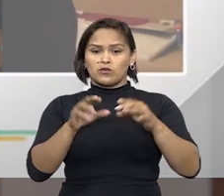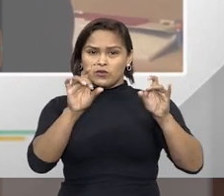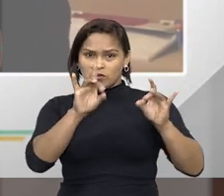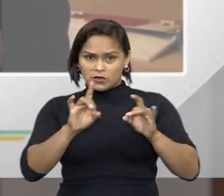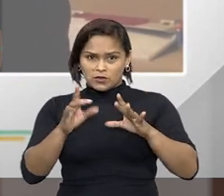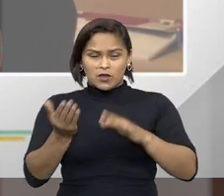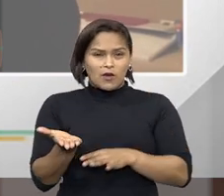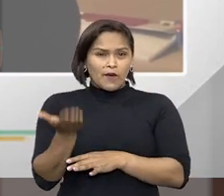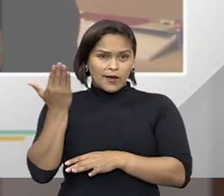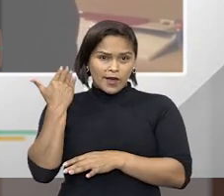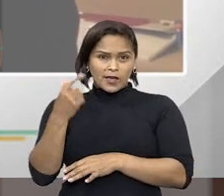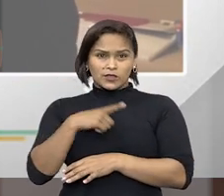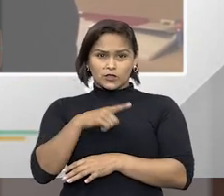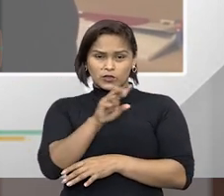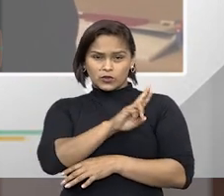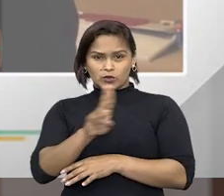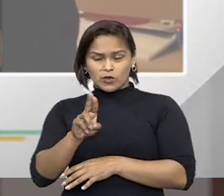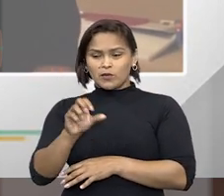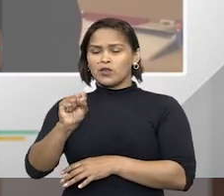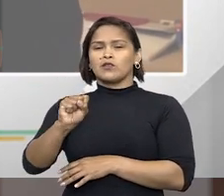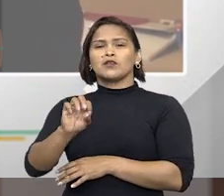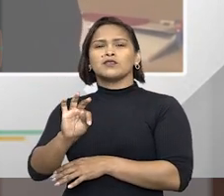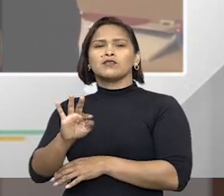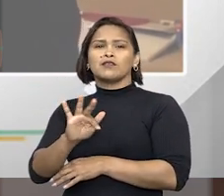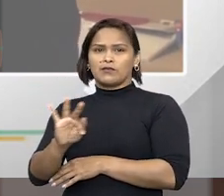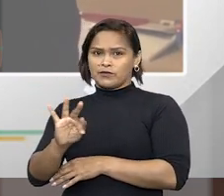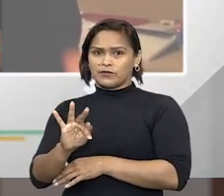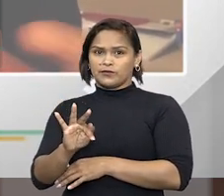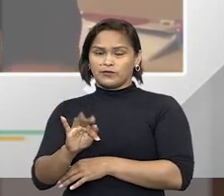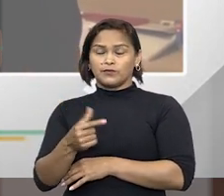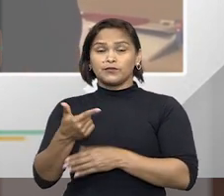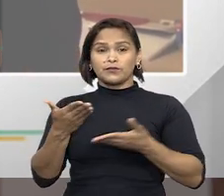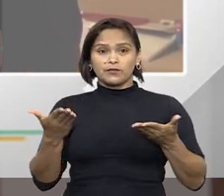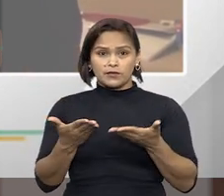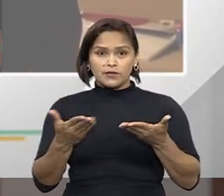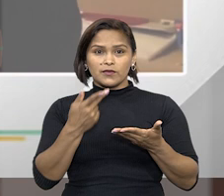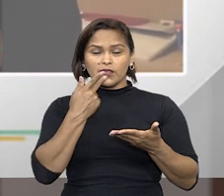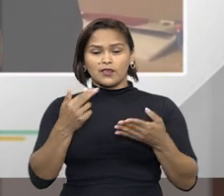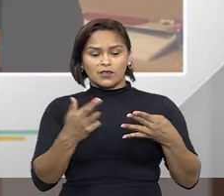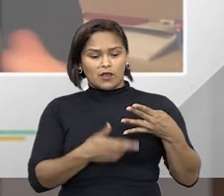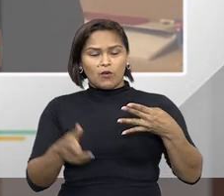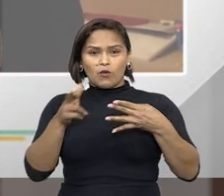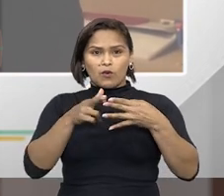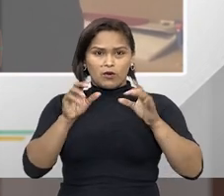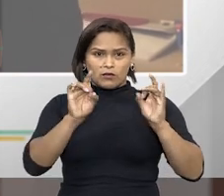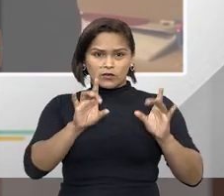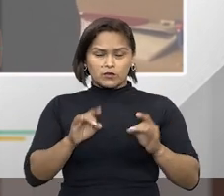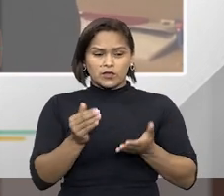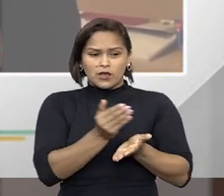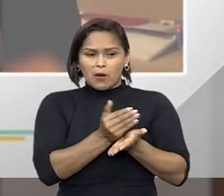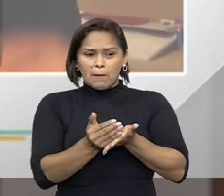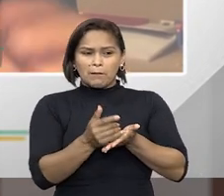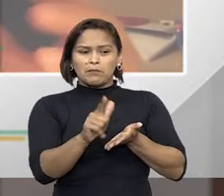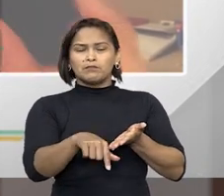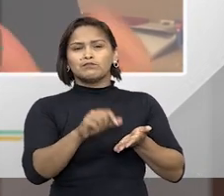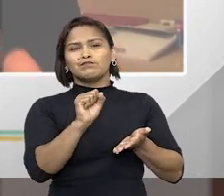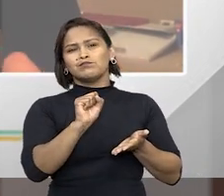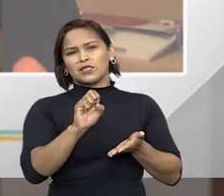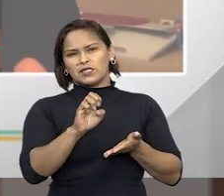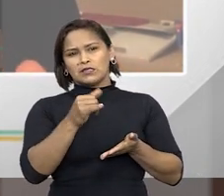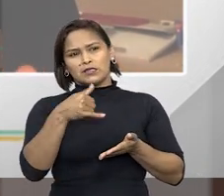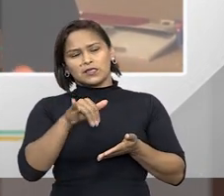antigo do Supremo Tribunal Federal. E, com isso, o recurso especial passou a ser o